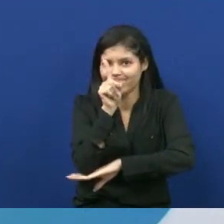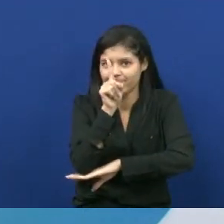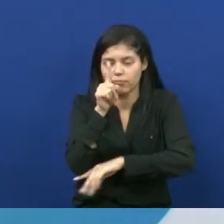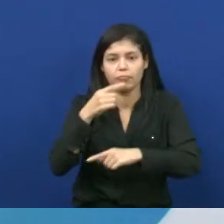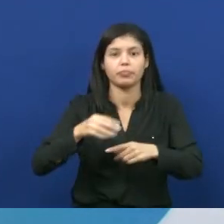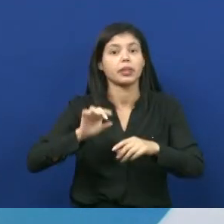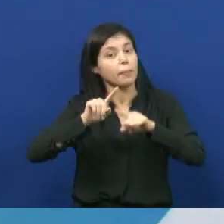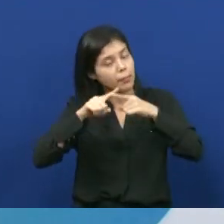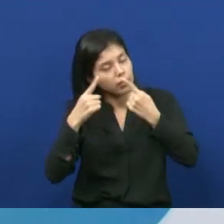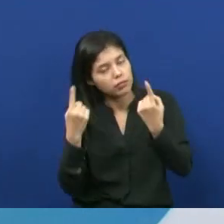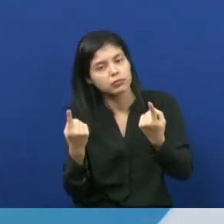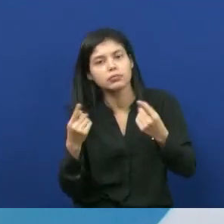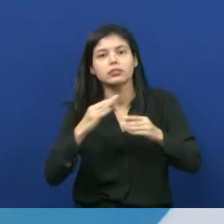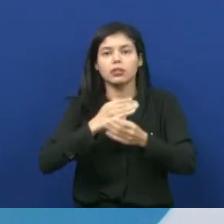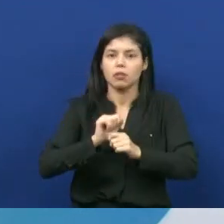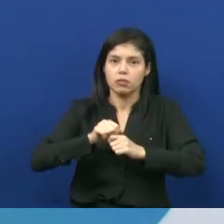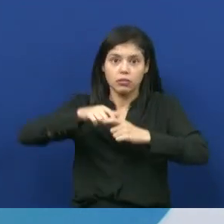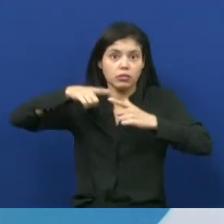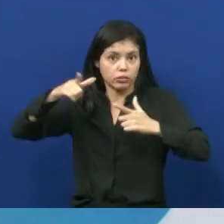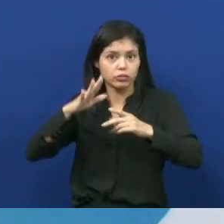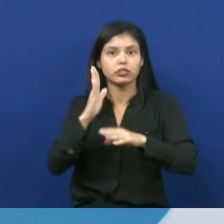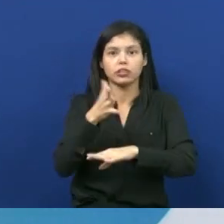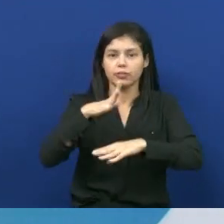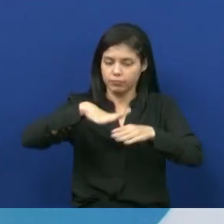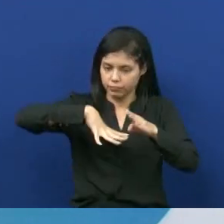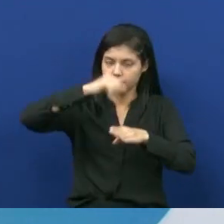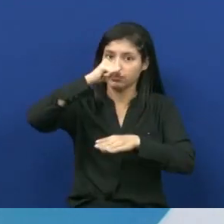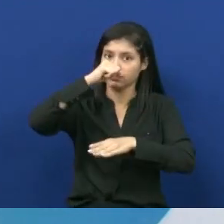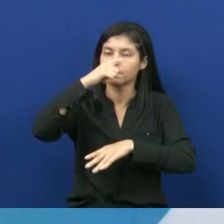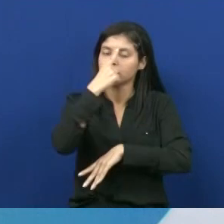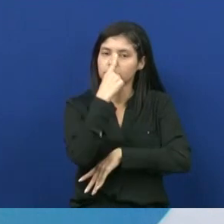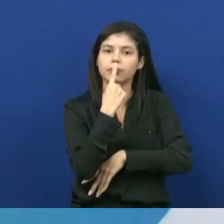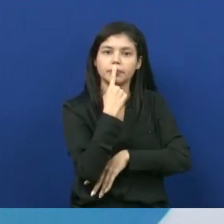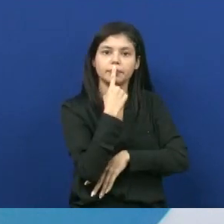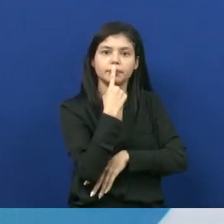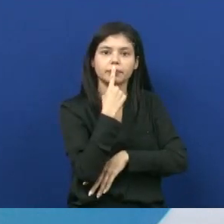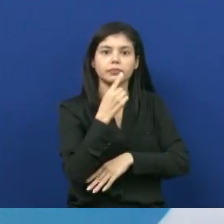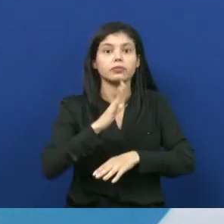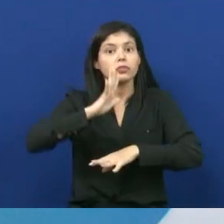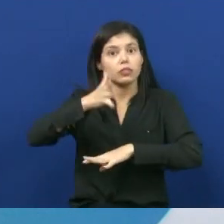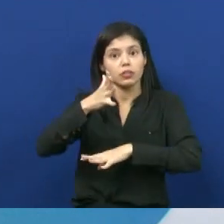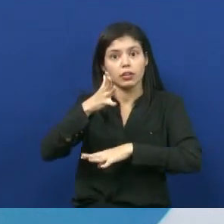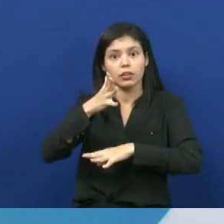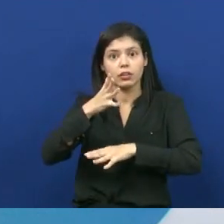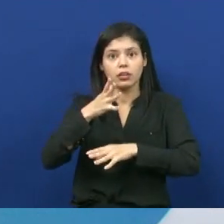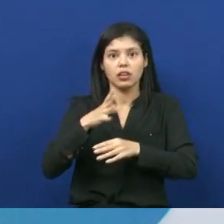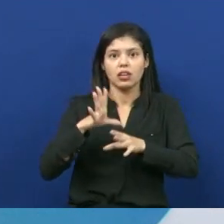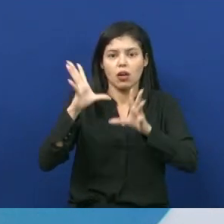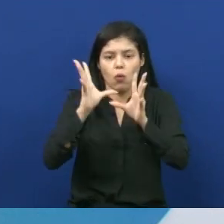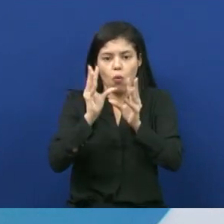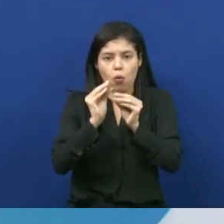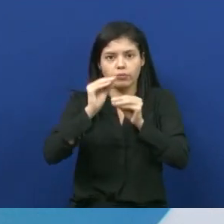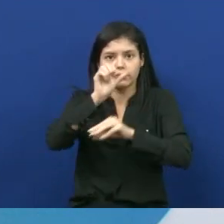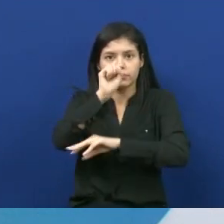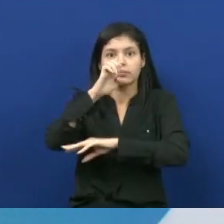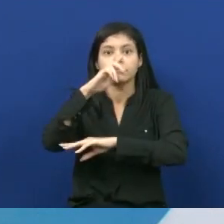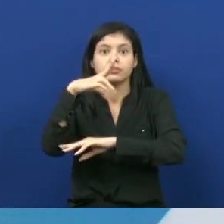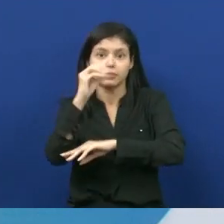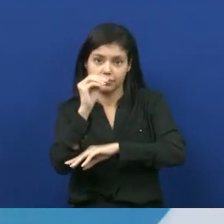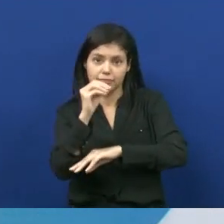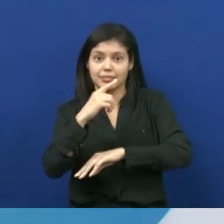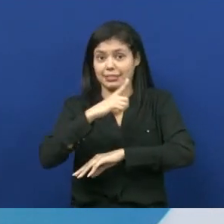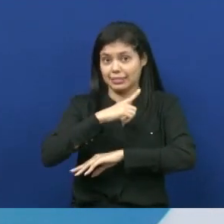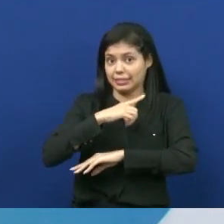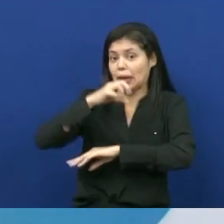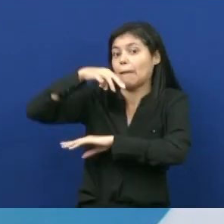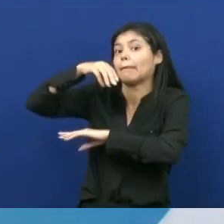respira, mas grande parte dela já fica ali. E aí esse muco resseca e vira a nossa